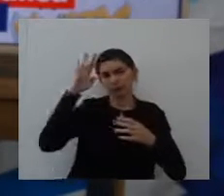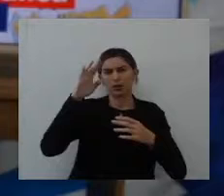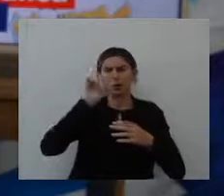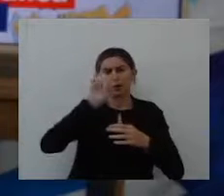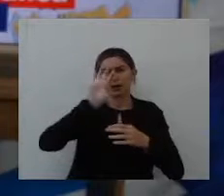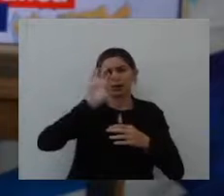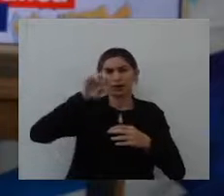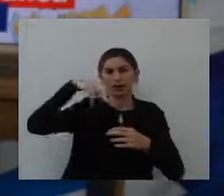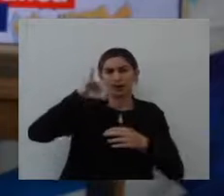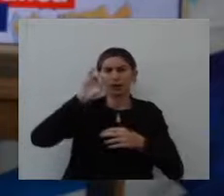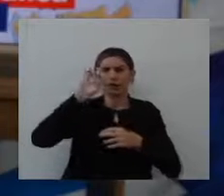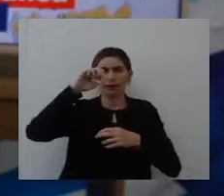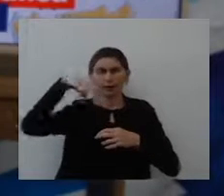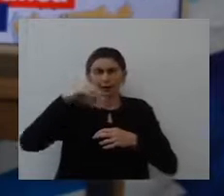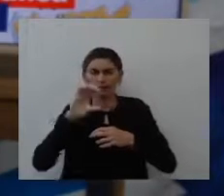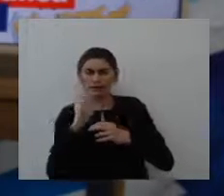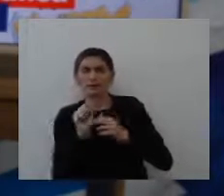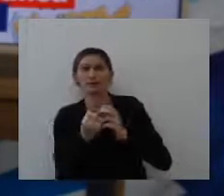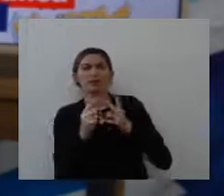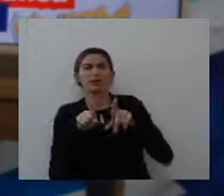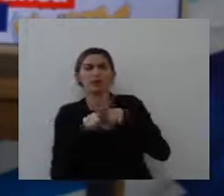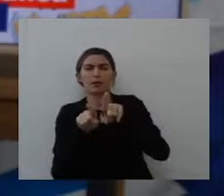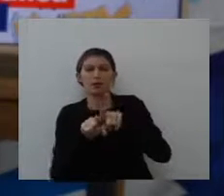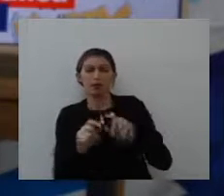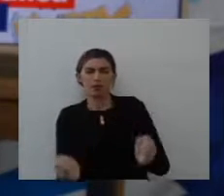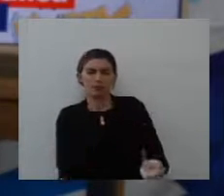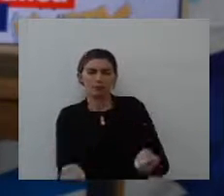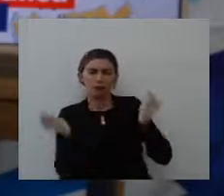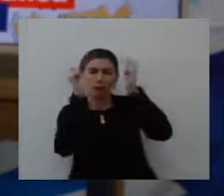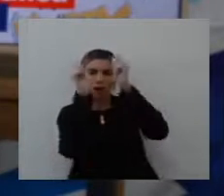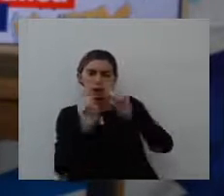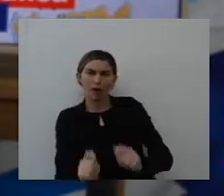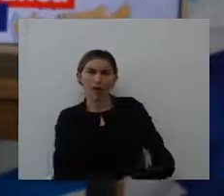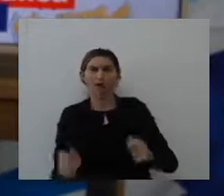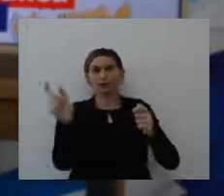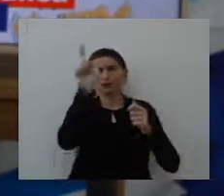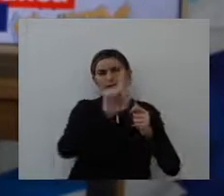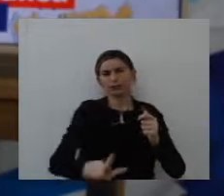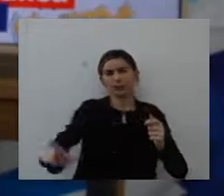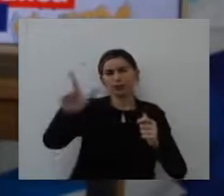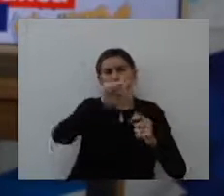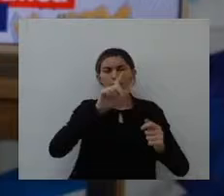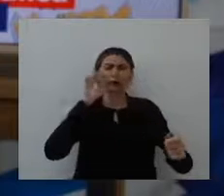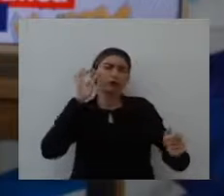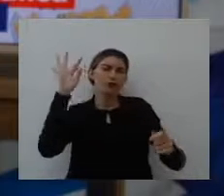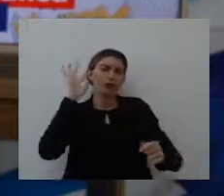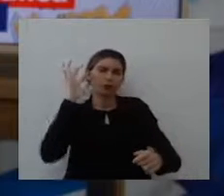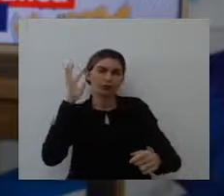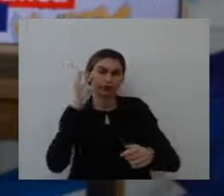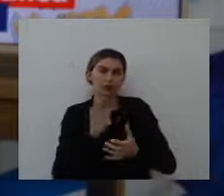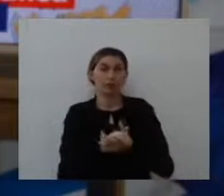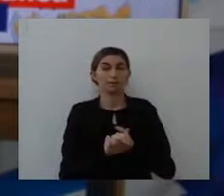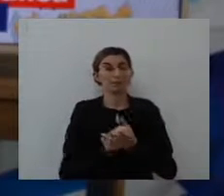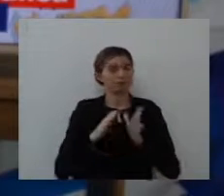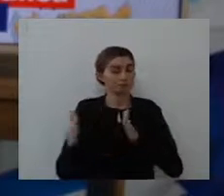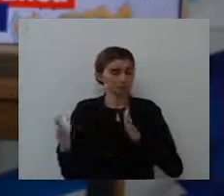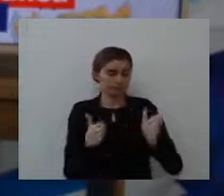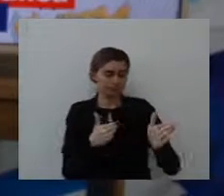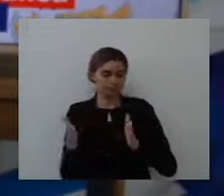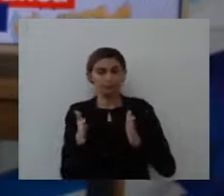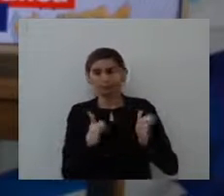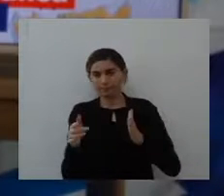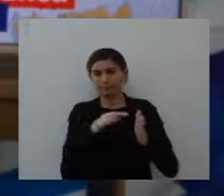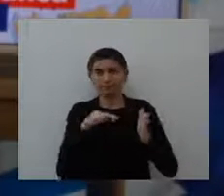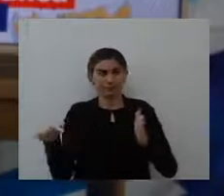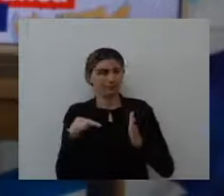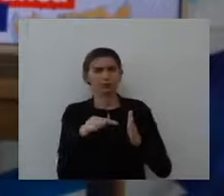ateniense, a explosão das artes, da literatura e da filosofia. Época em que